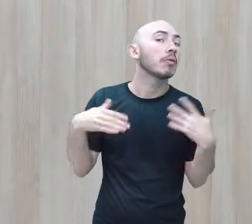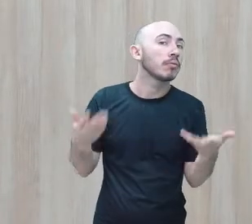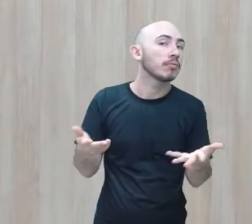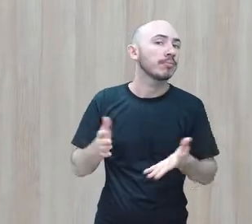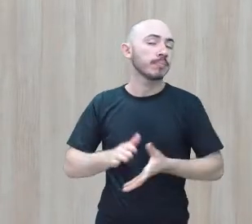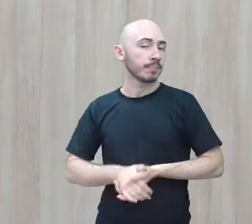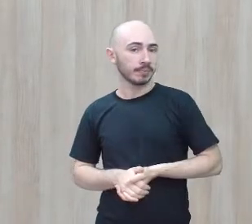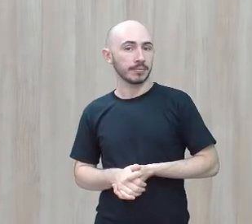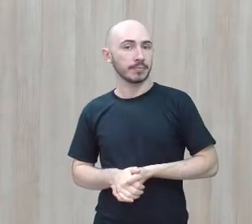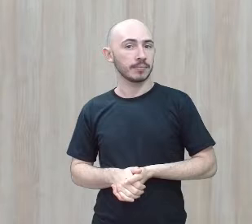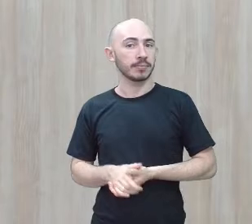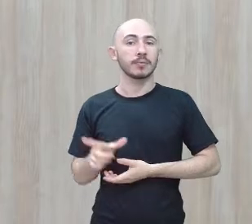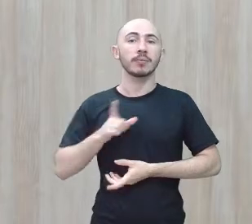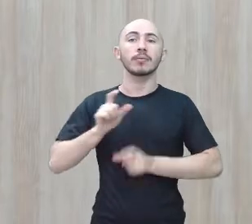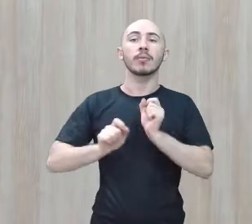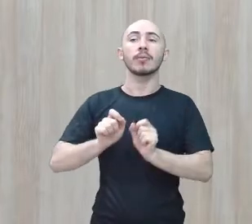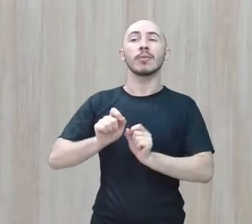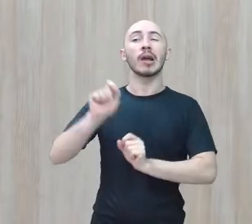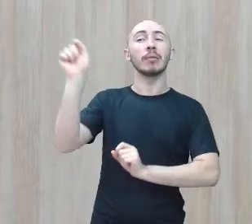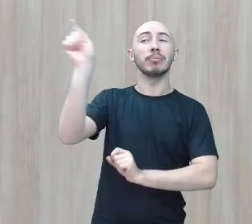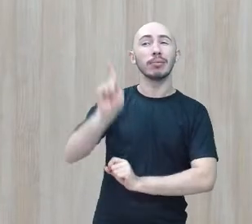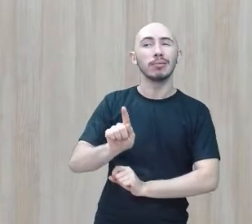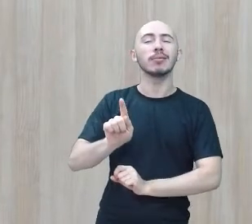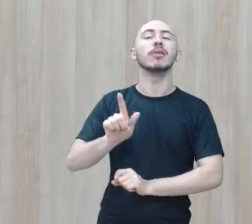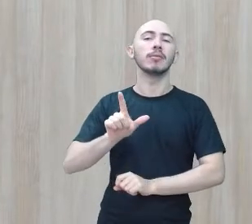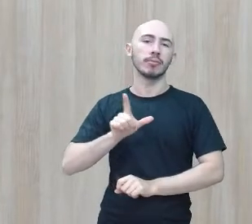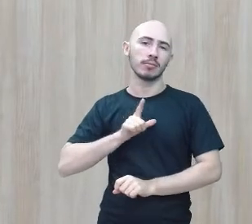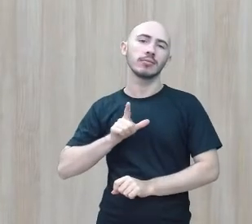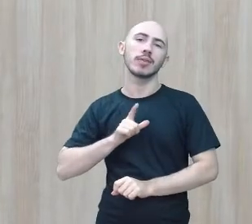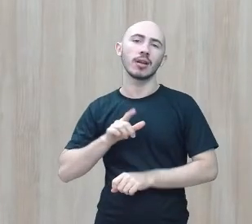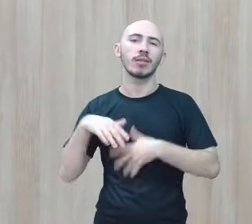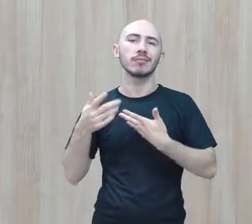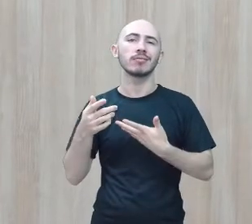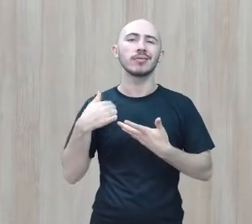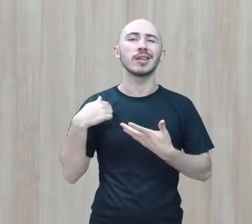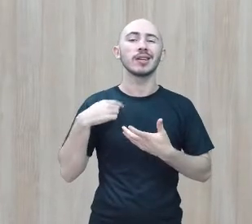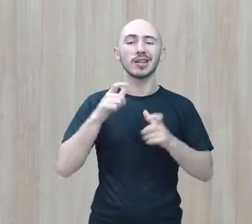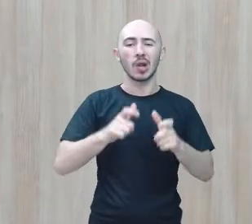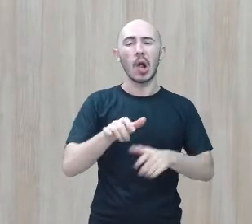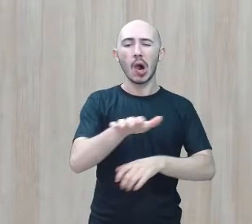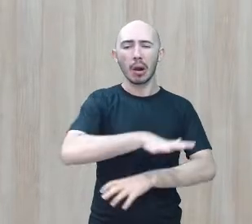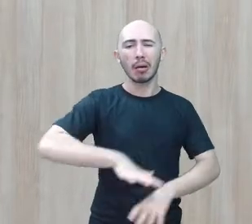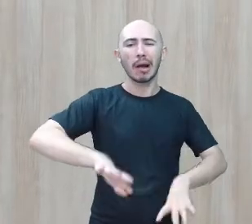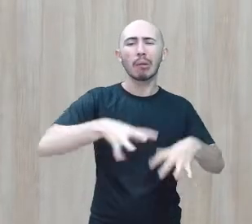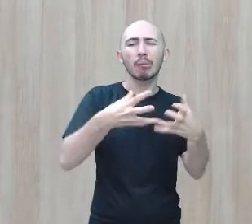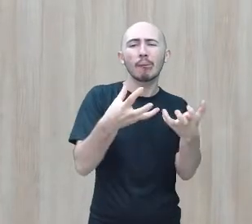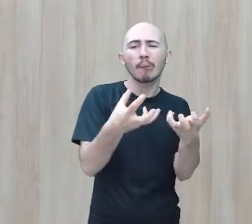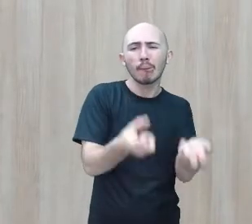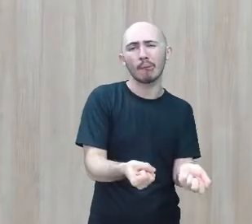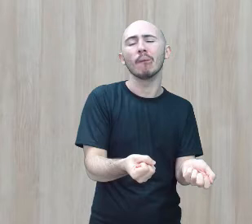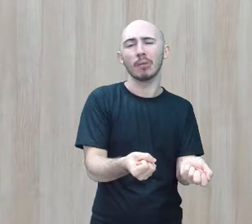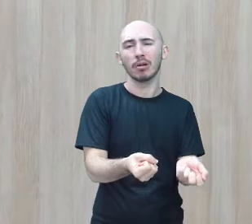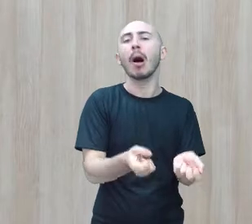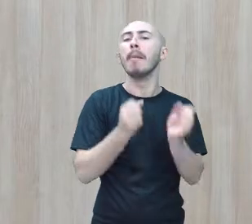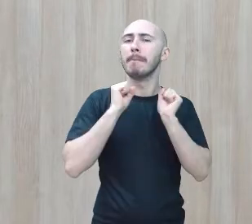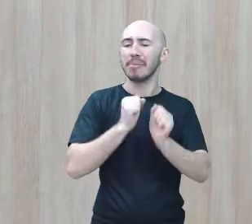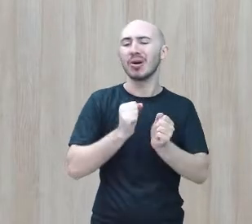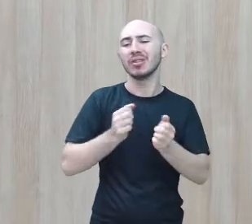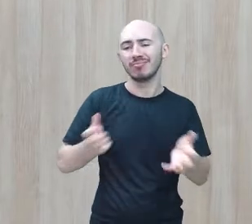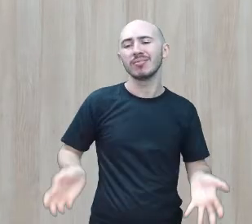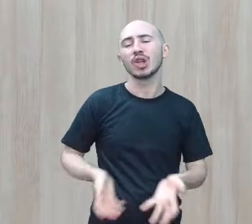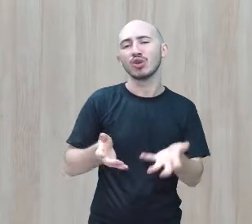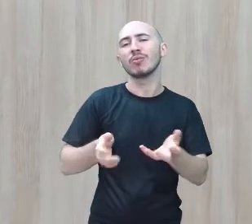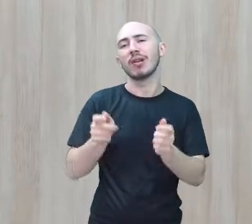Então, aí nós vamos ver a questão dos raios, né? A questão da seca, que pode promover indiretamente a questão aí